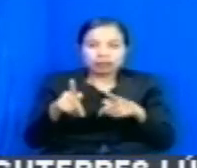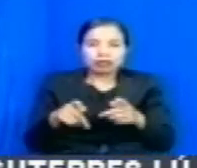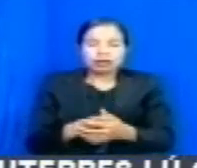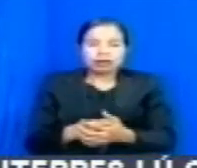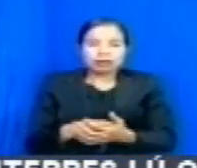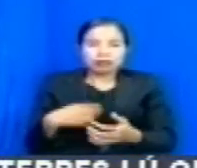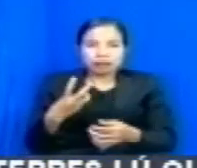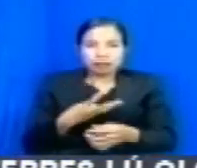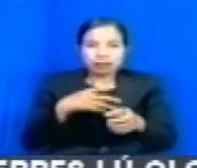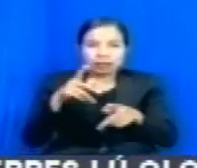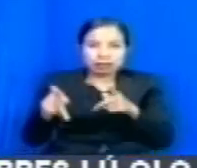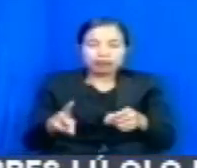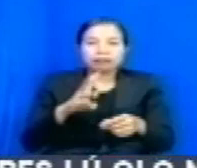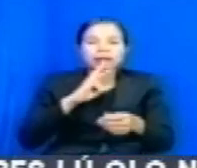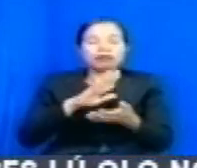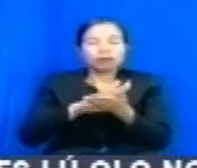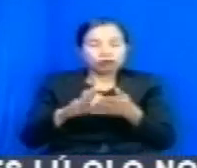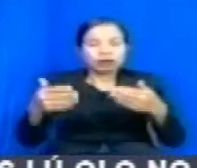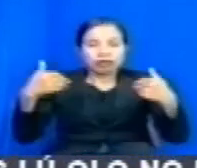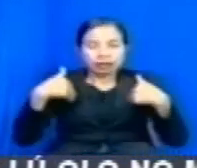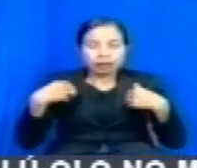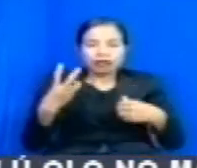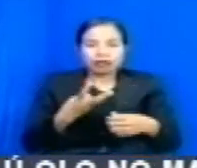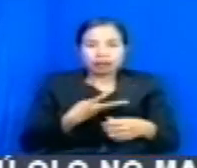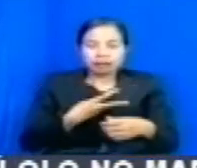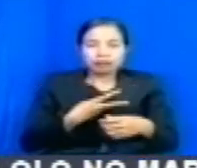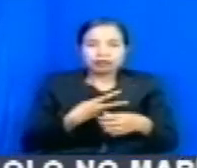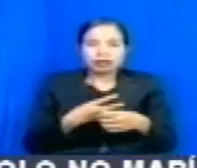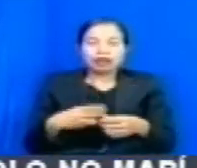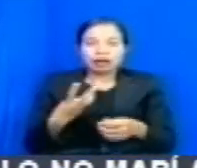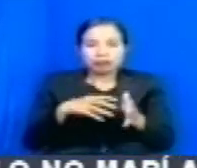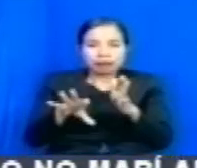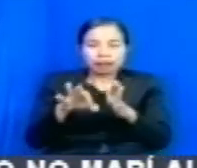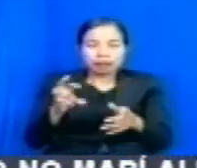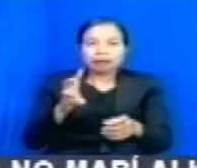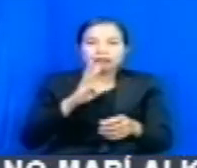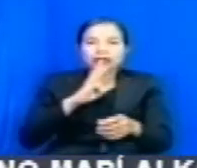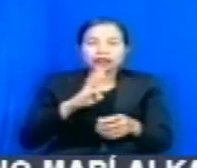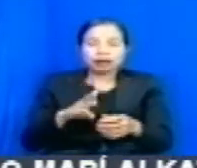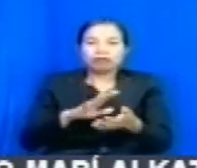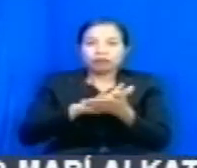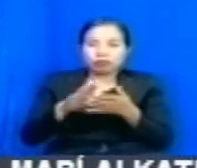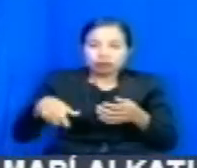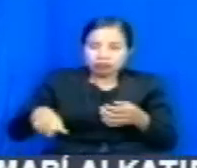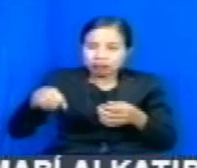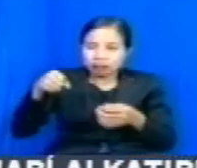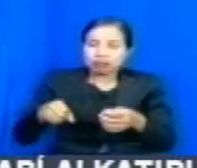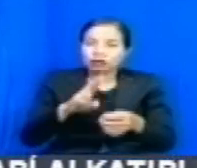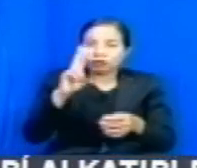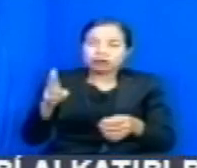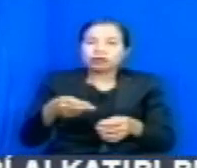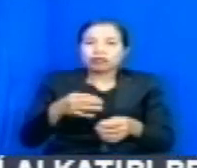manega. Bemos e mai ba amene hane samehe. Amu kanu lai sa amhe tam bemos iye. Zerke ida ba para ame ato hodi ha hodi